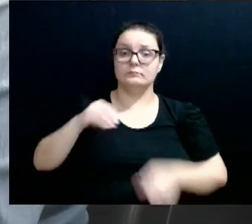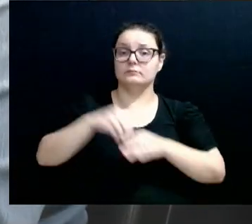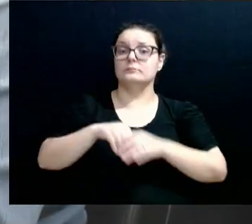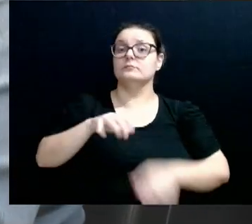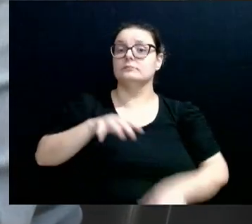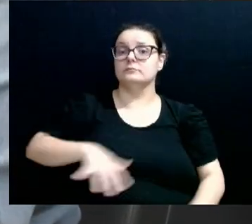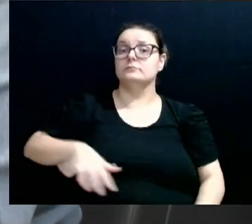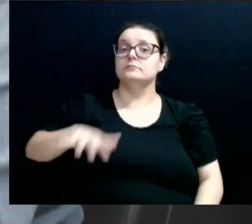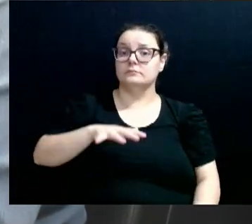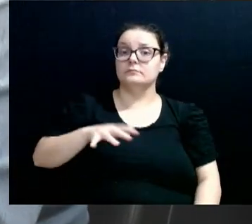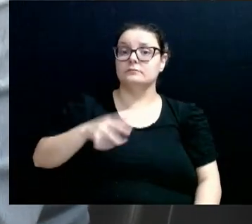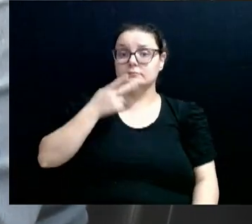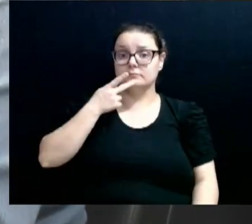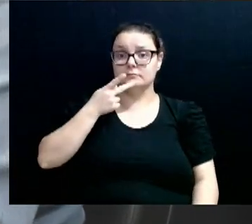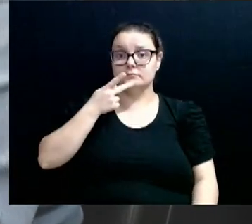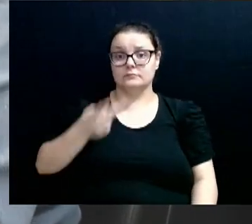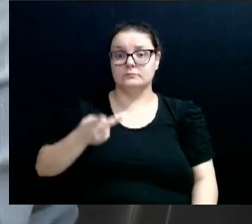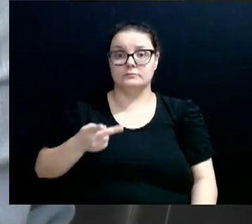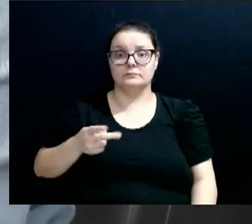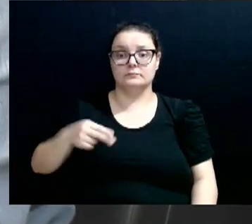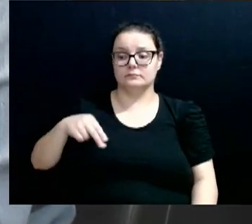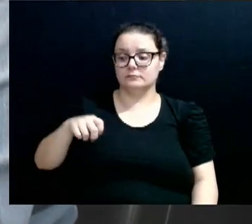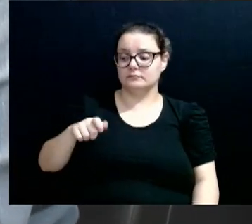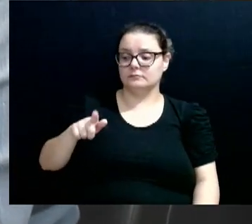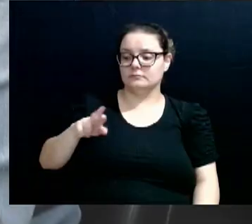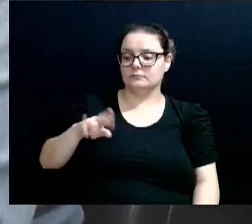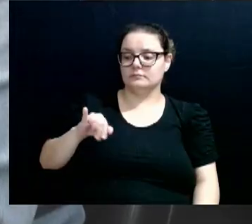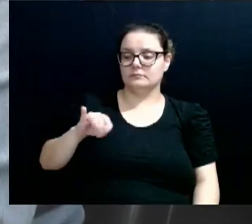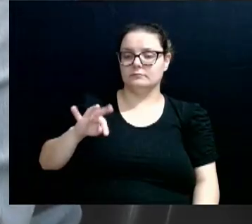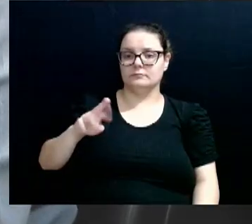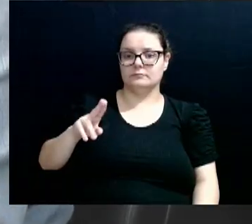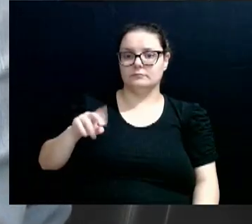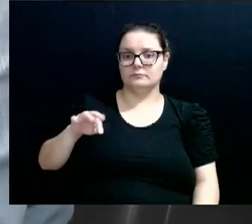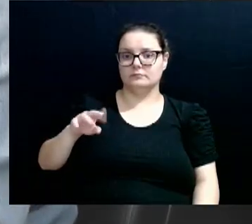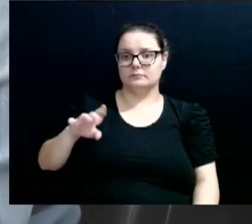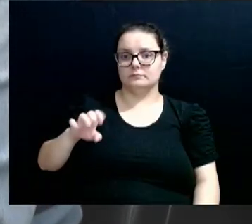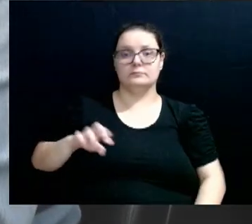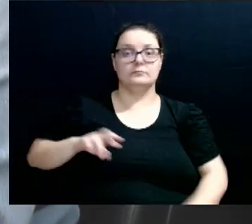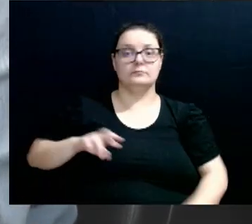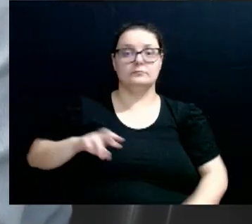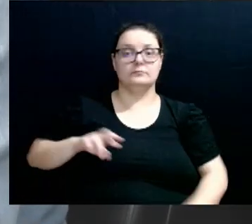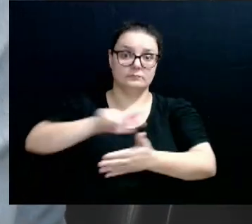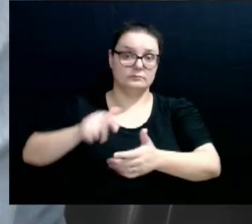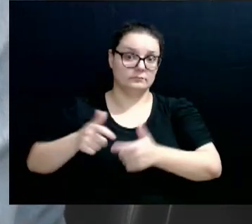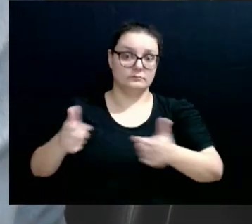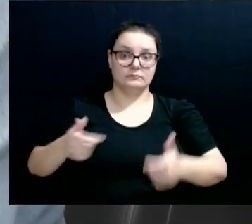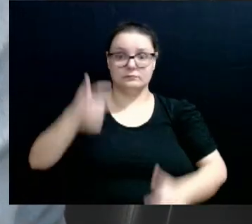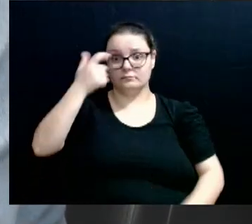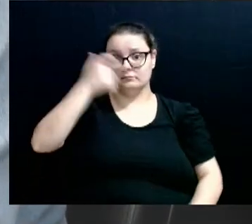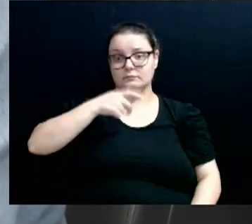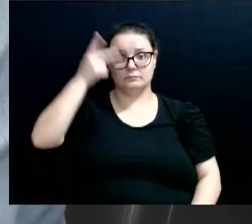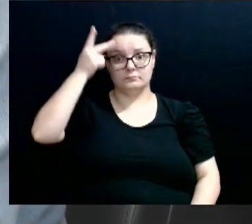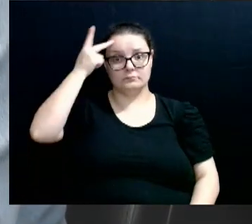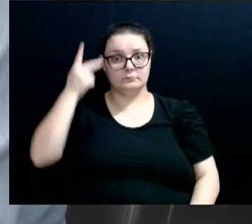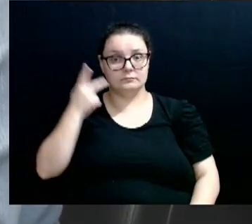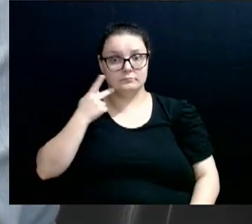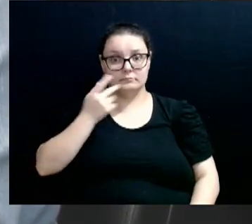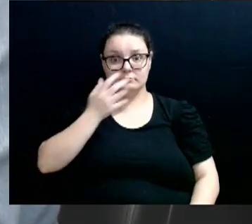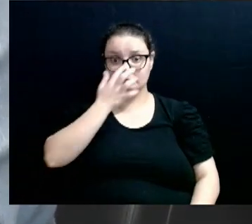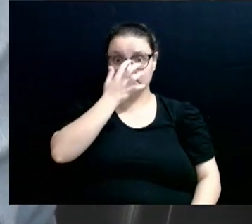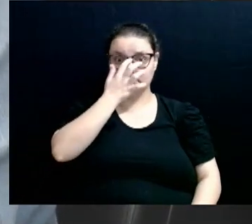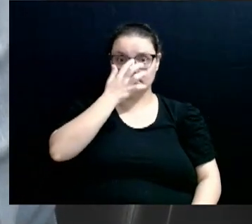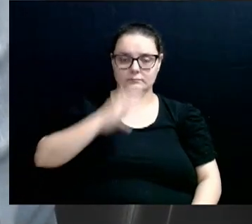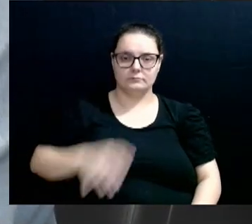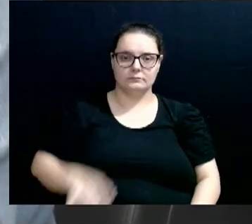de negritude, você tem aí uma diversidade grande. Então, eu sou uma pessoa parda, de sobrenome, vamos